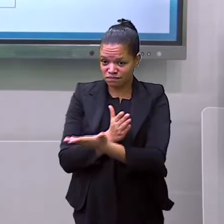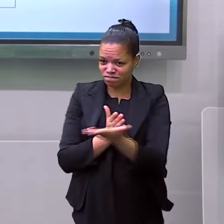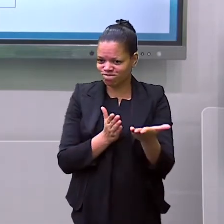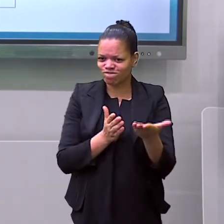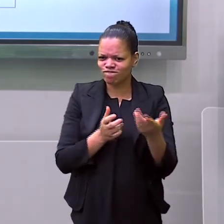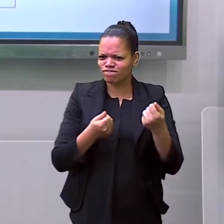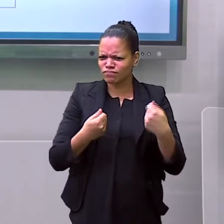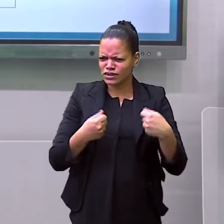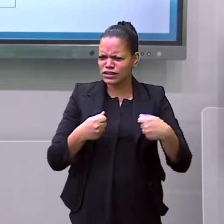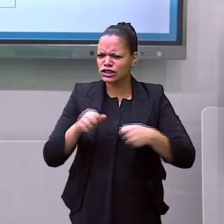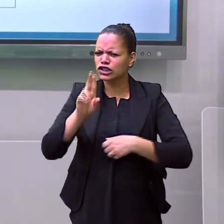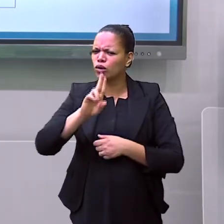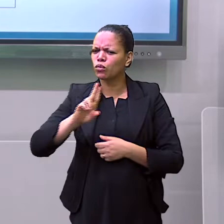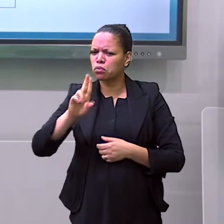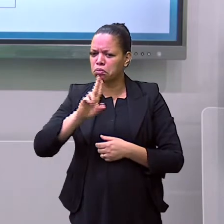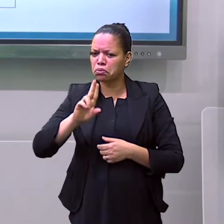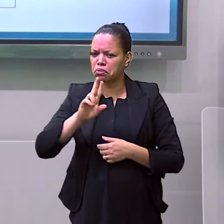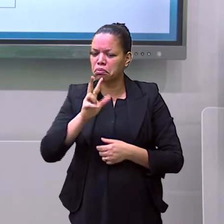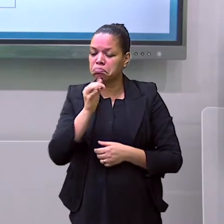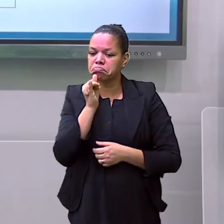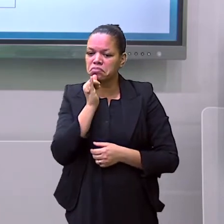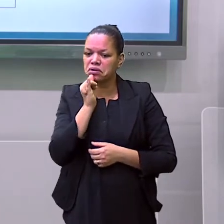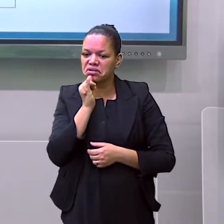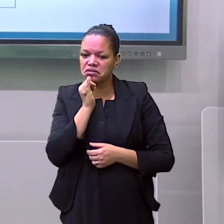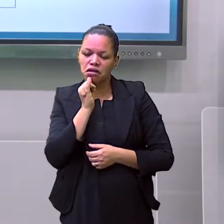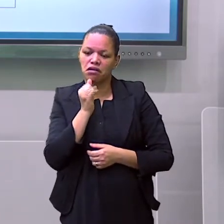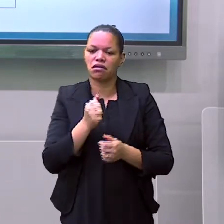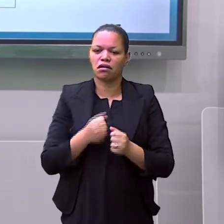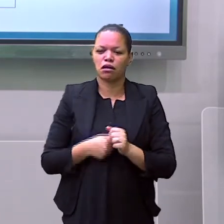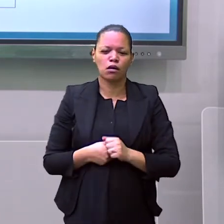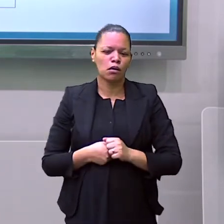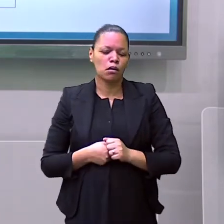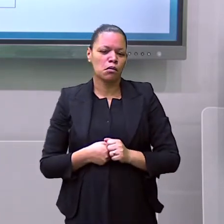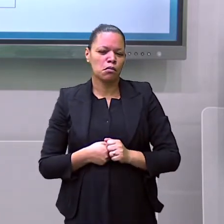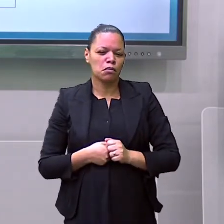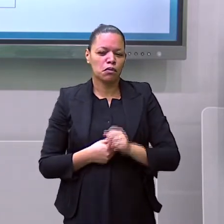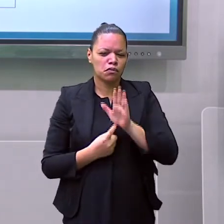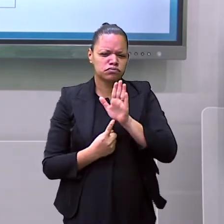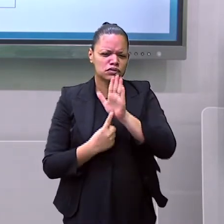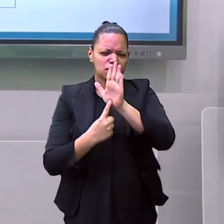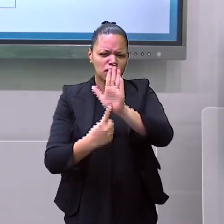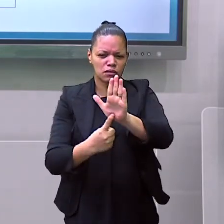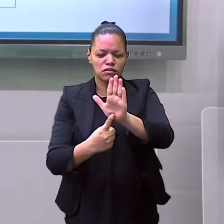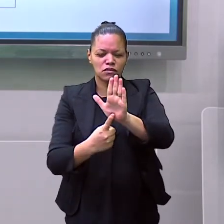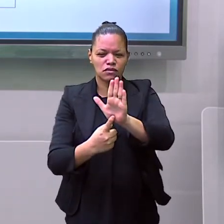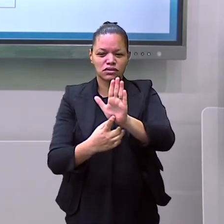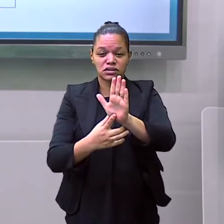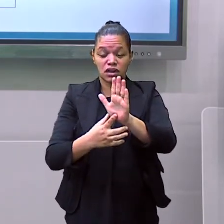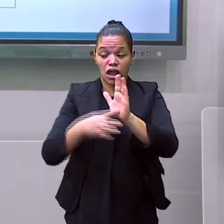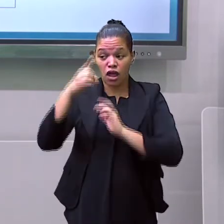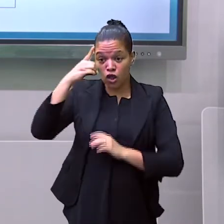por exemplo, quando você vai falar, 2 dias para frente ou